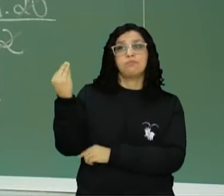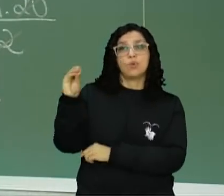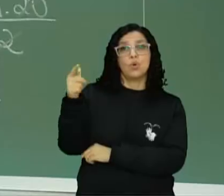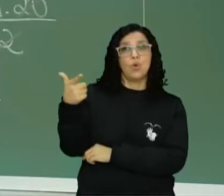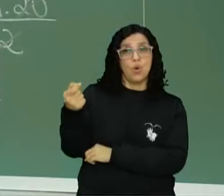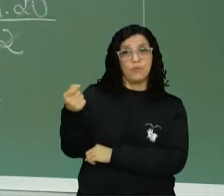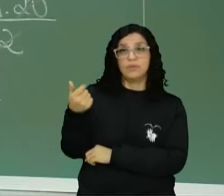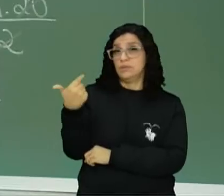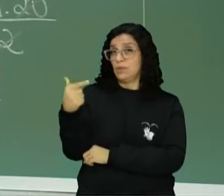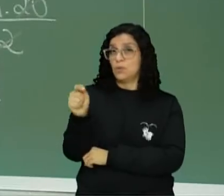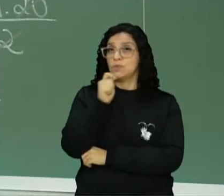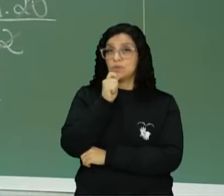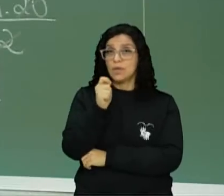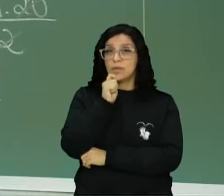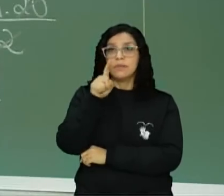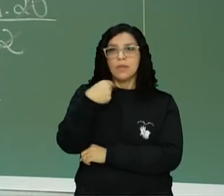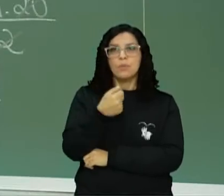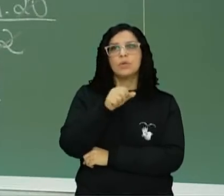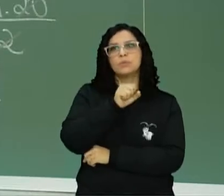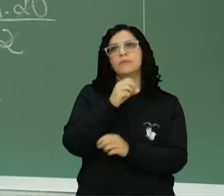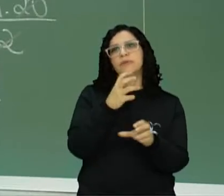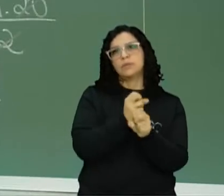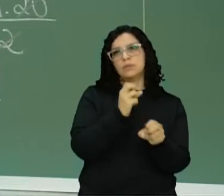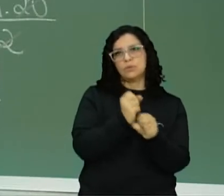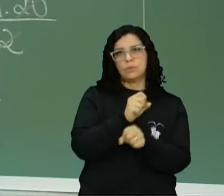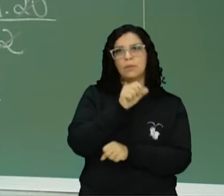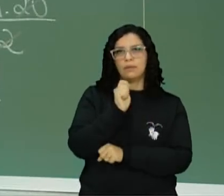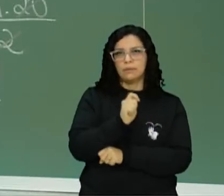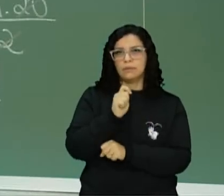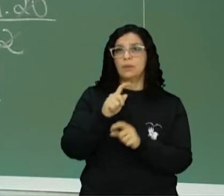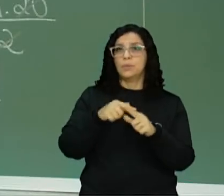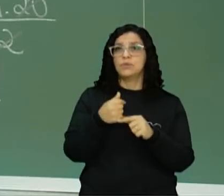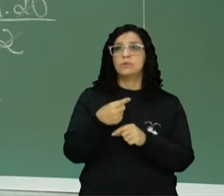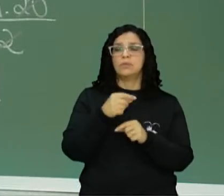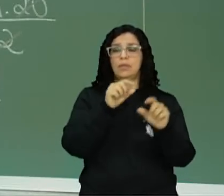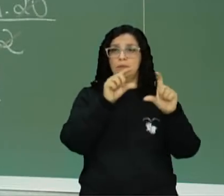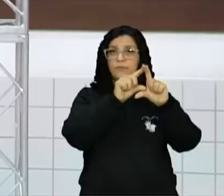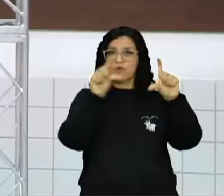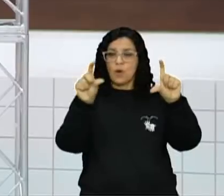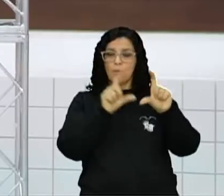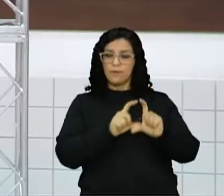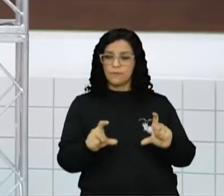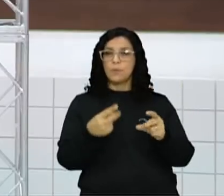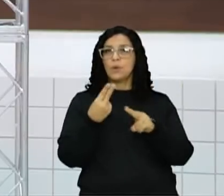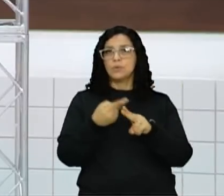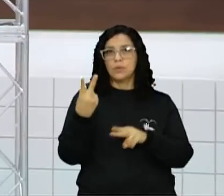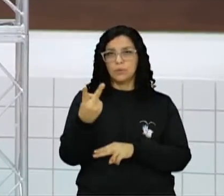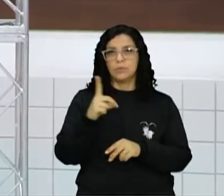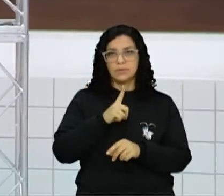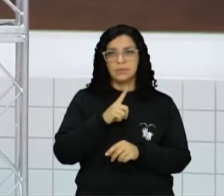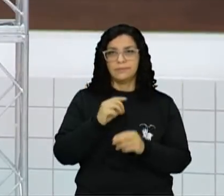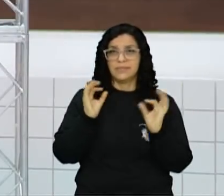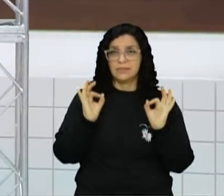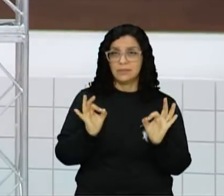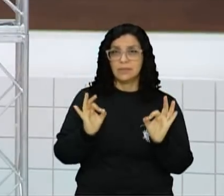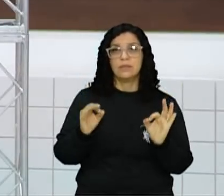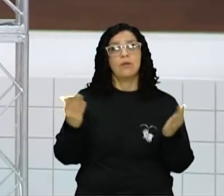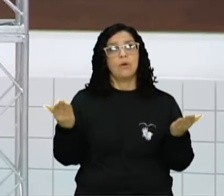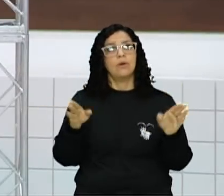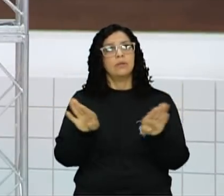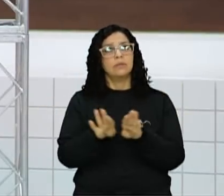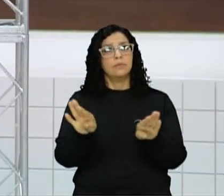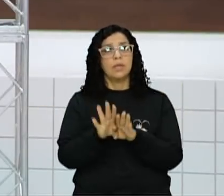gente não tinha, para depois fazer a soma, tá? Então, é um cálculo que faz em 2 etapas. Beleza? Como sempre,